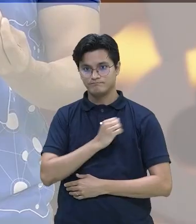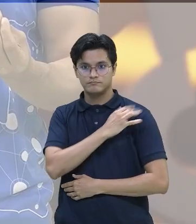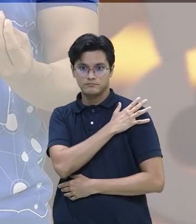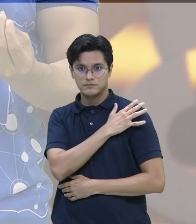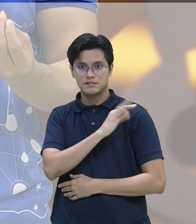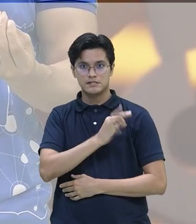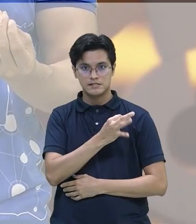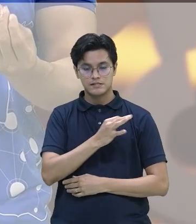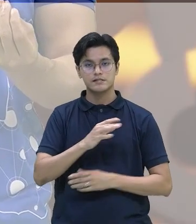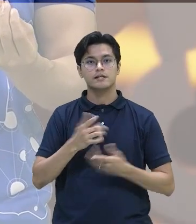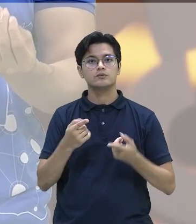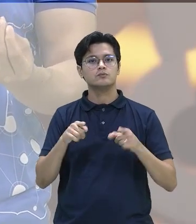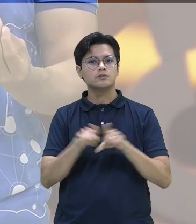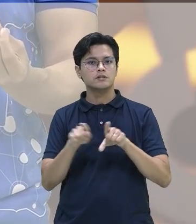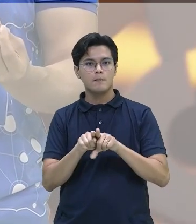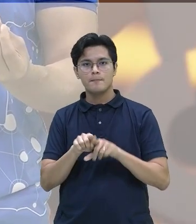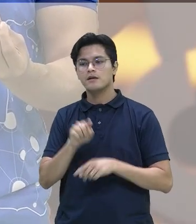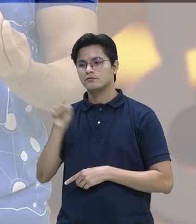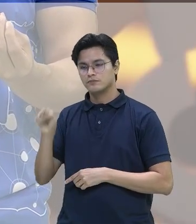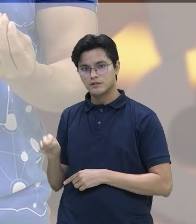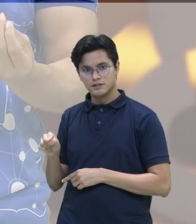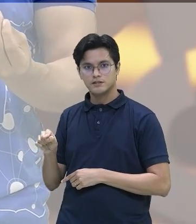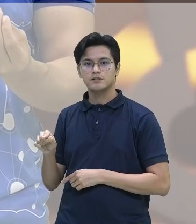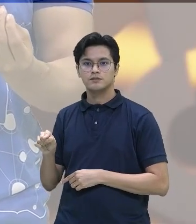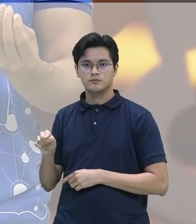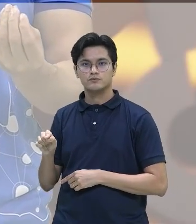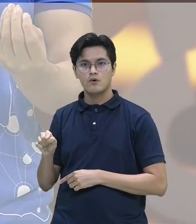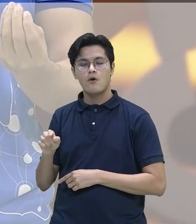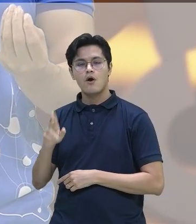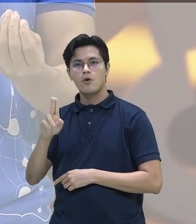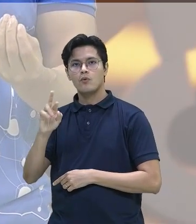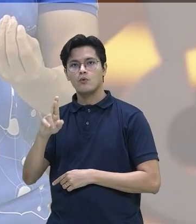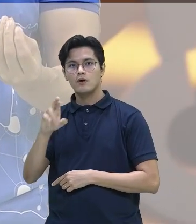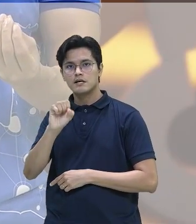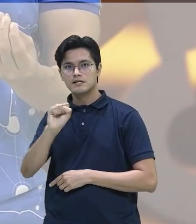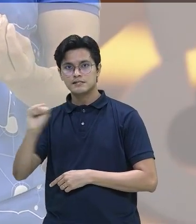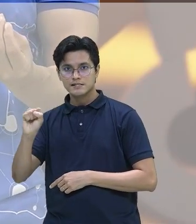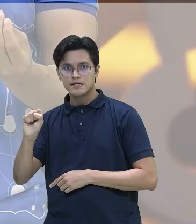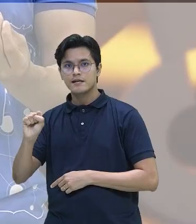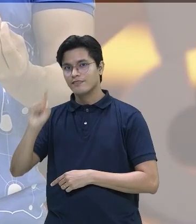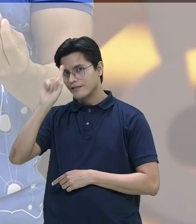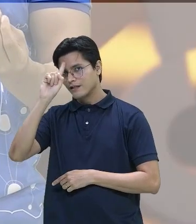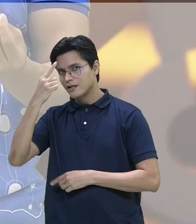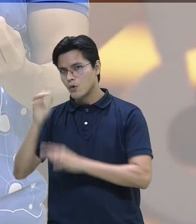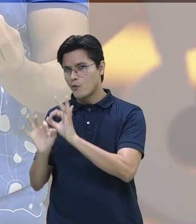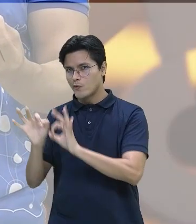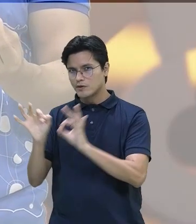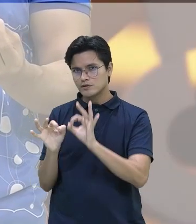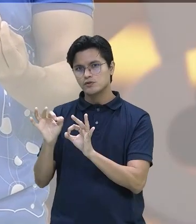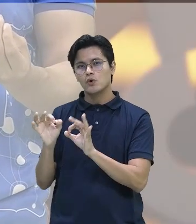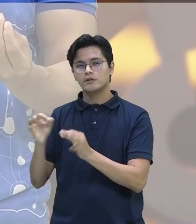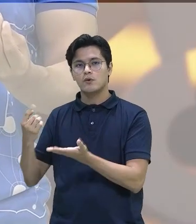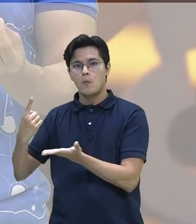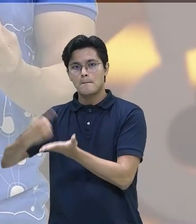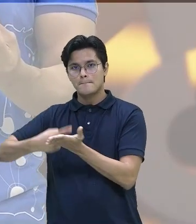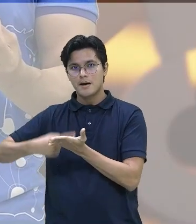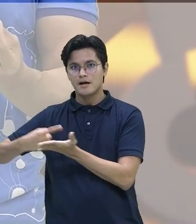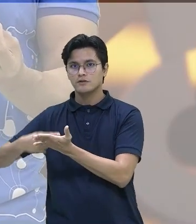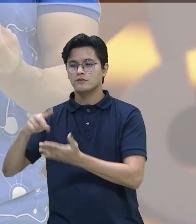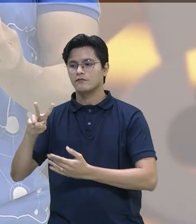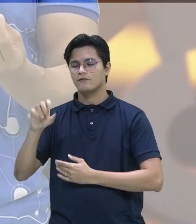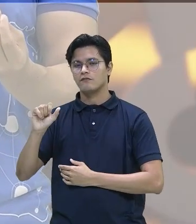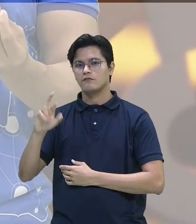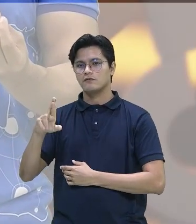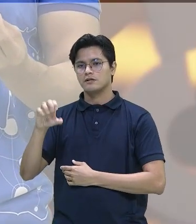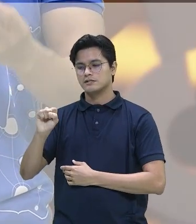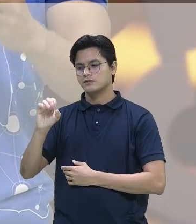gente precisa proteger também os nossos aliados. E eles criaram o Pacto de Varsóvia em 1959, como resposta